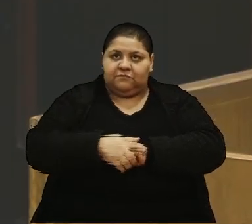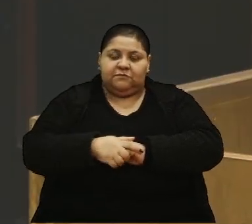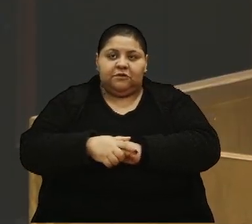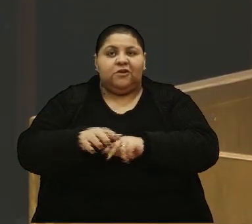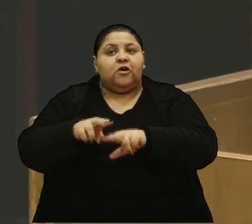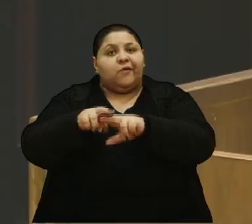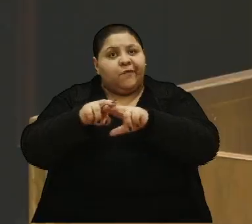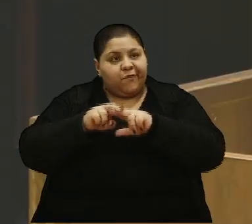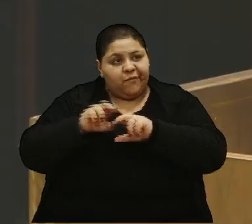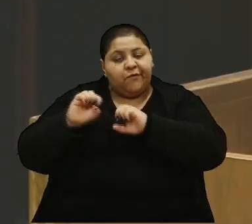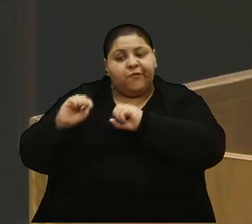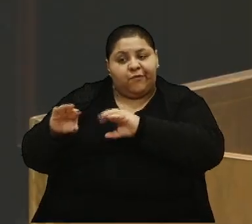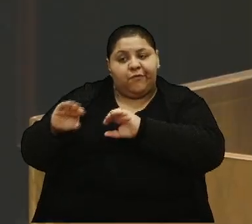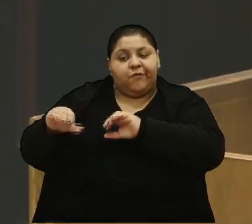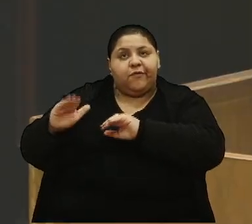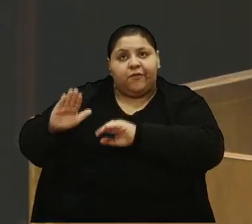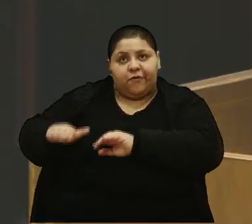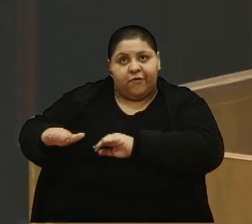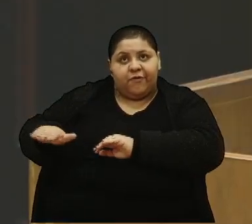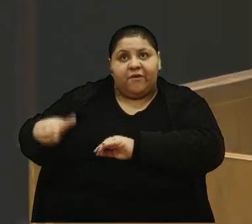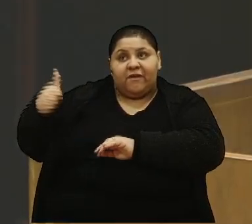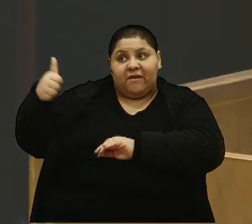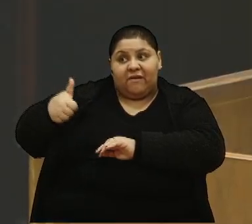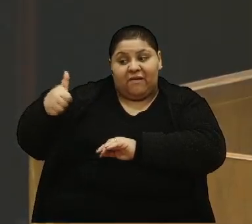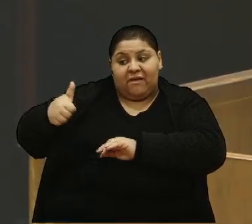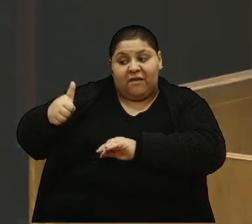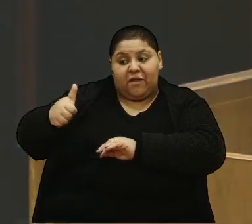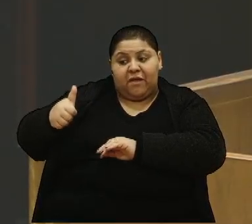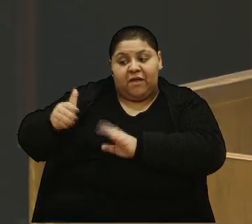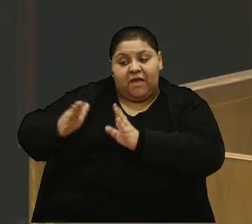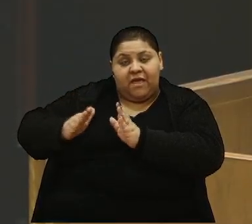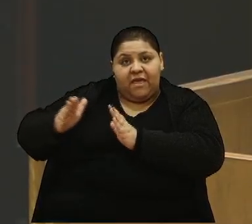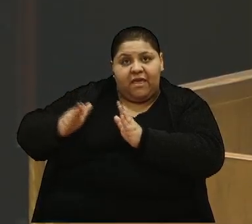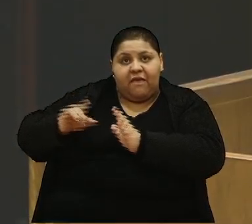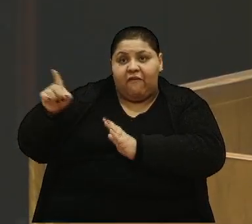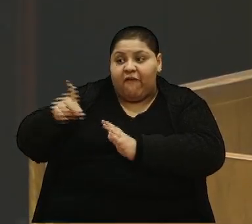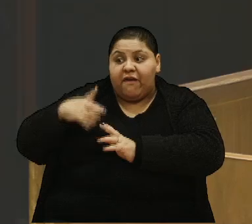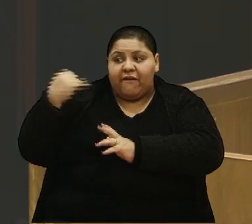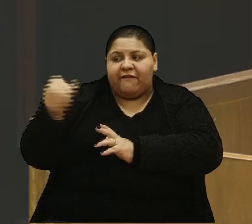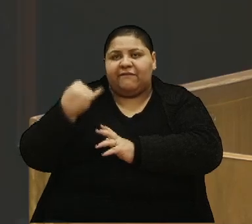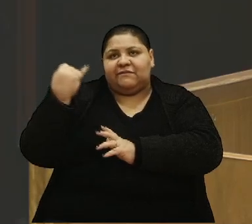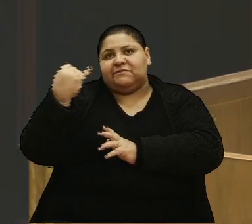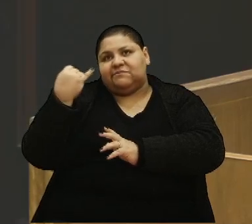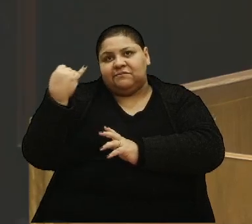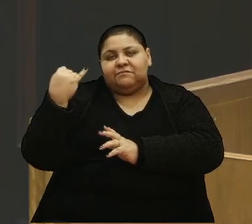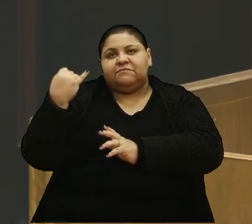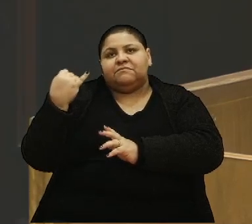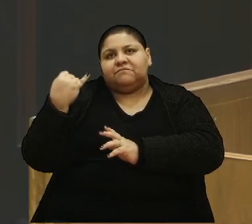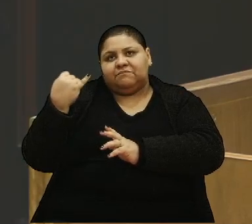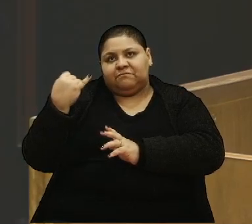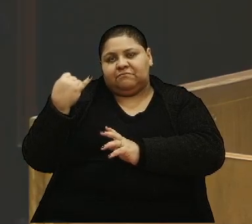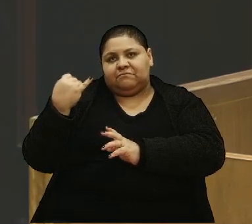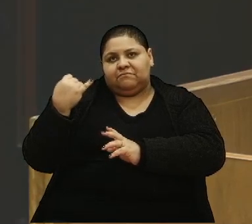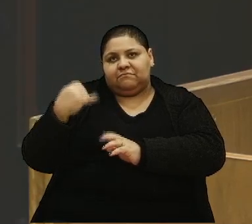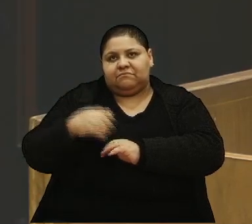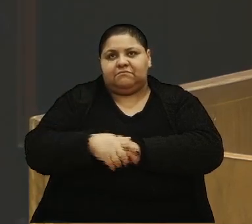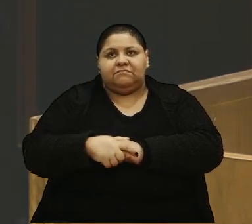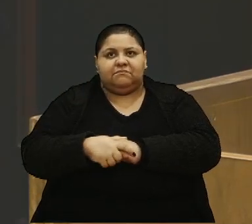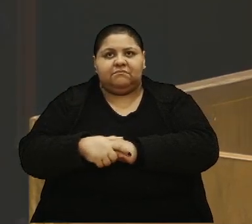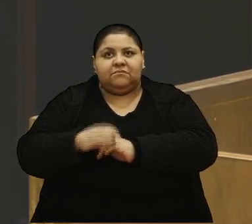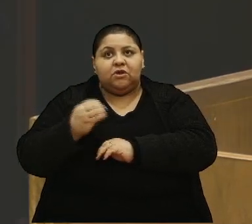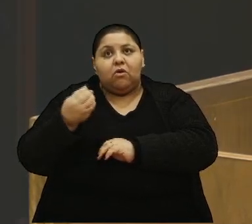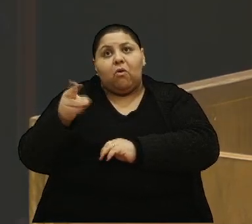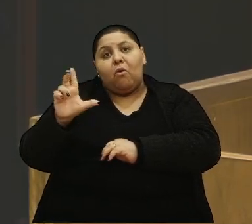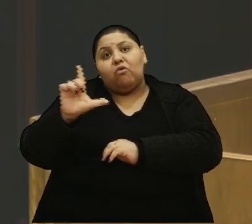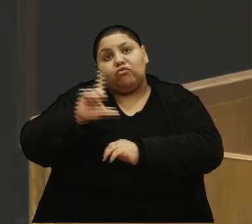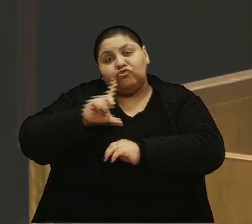isso que a educação infantil, essa primeira etapa, ela é tão importante. Ou deveria